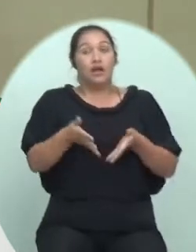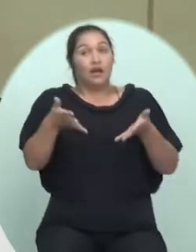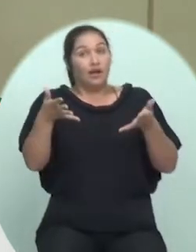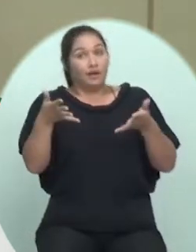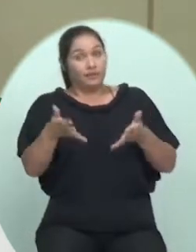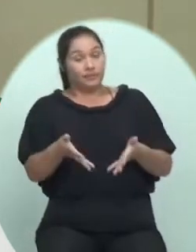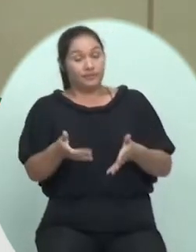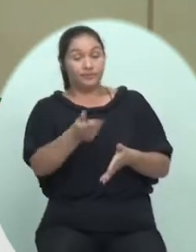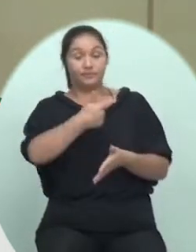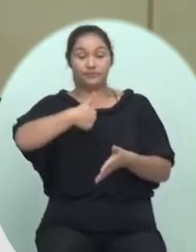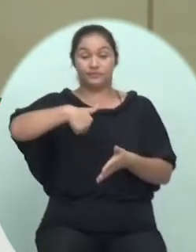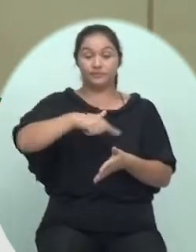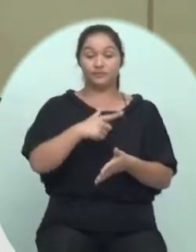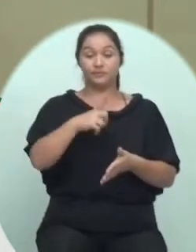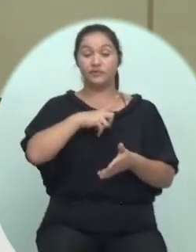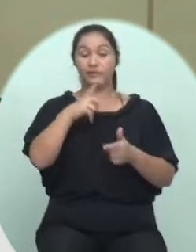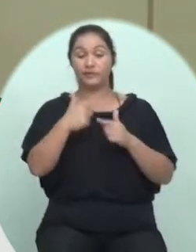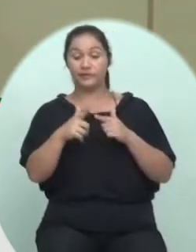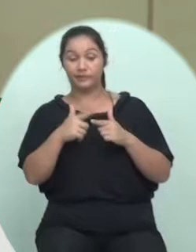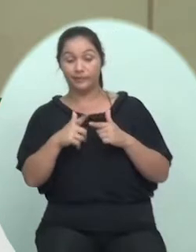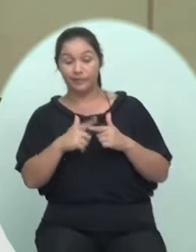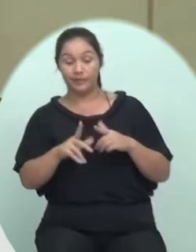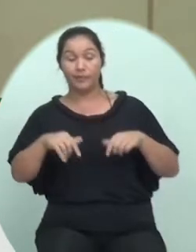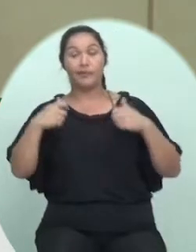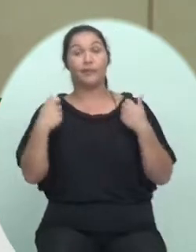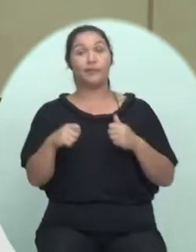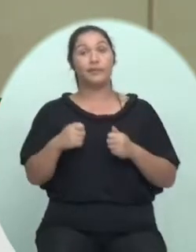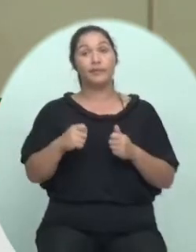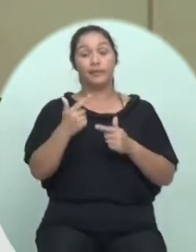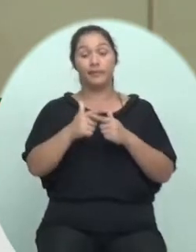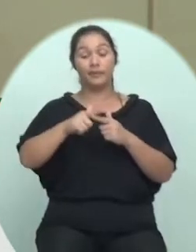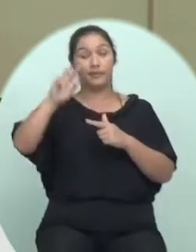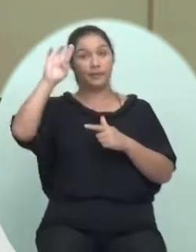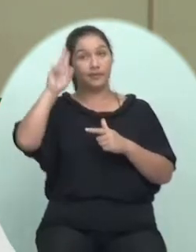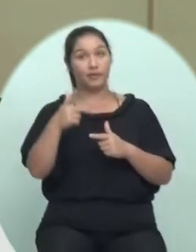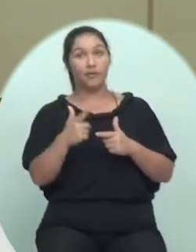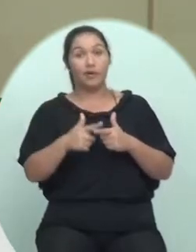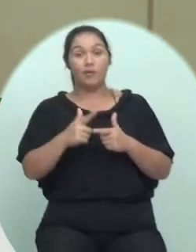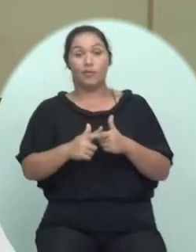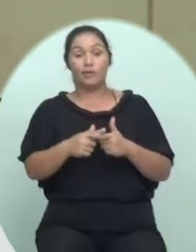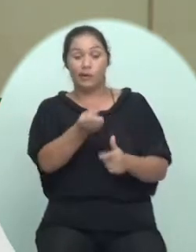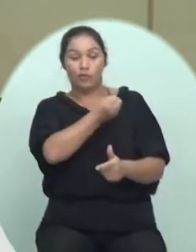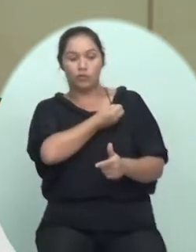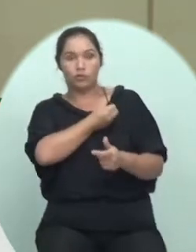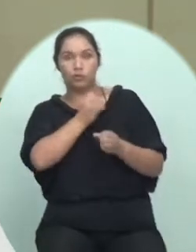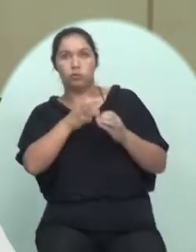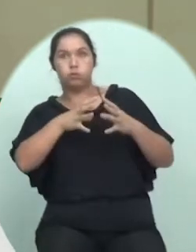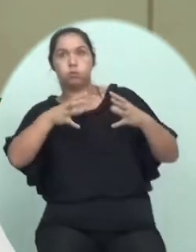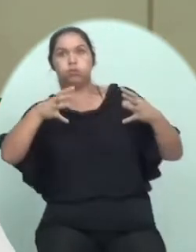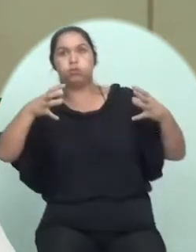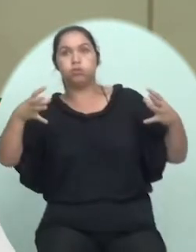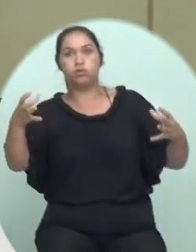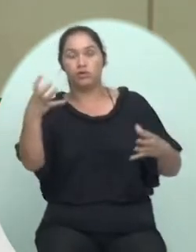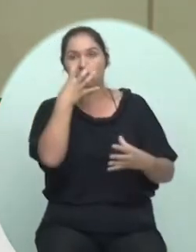relação à quantidade de cães que temos soltos aí na nossa cidade,